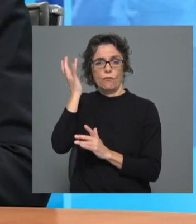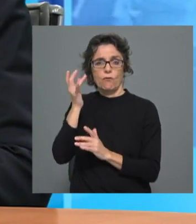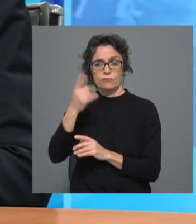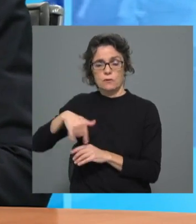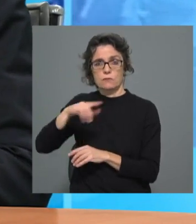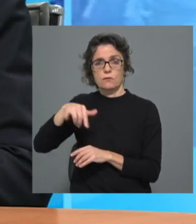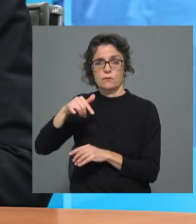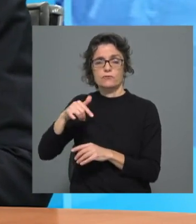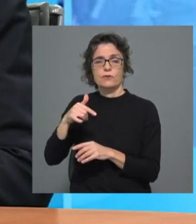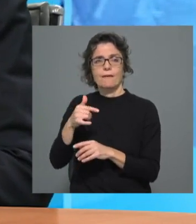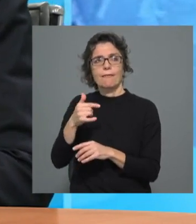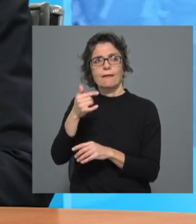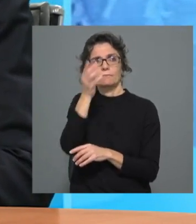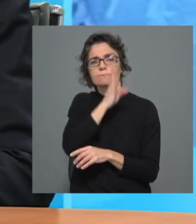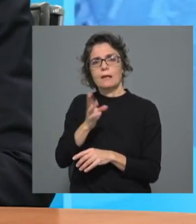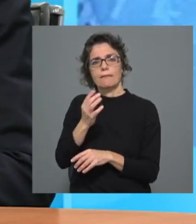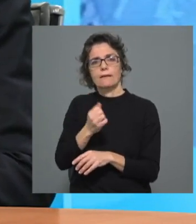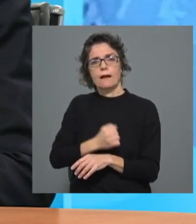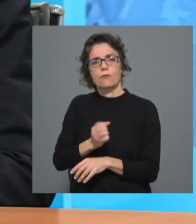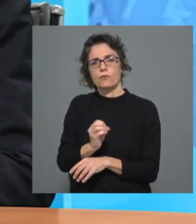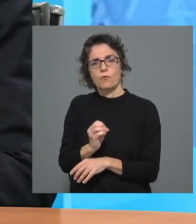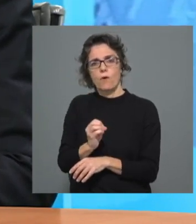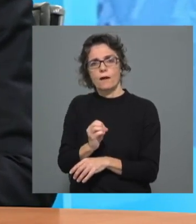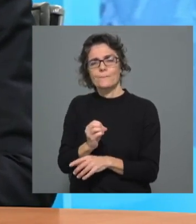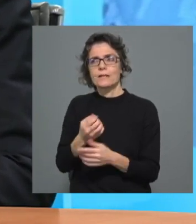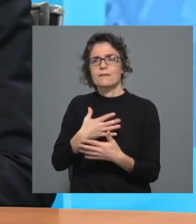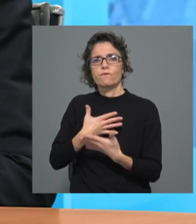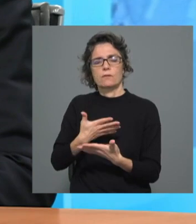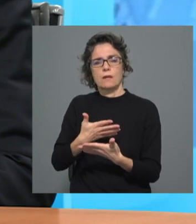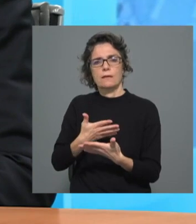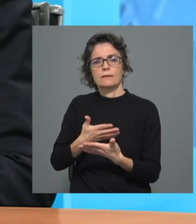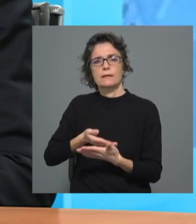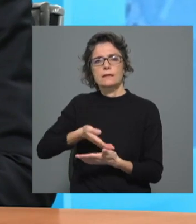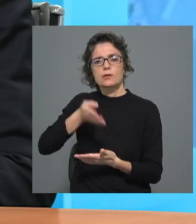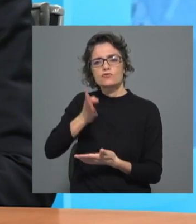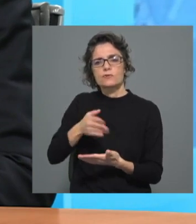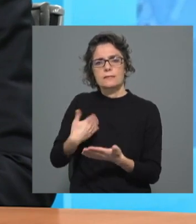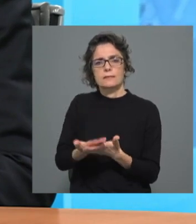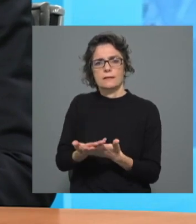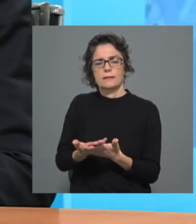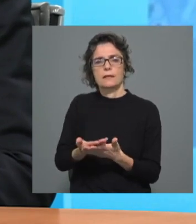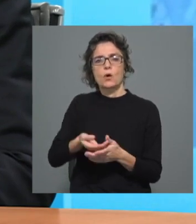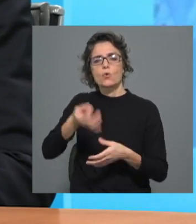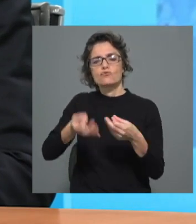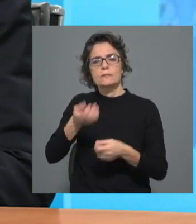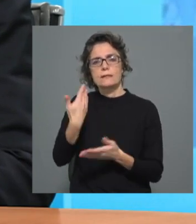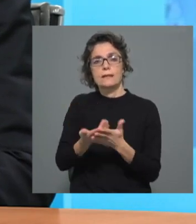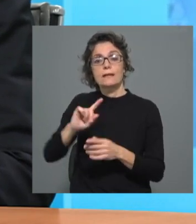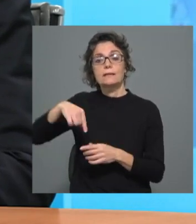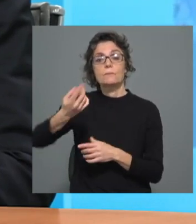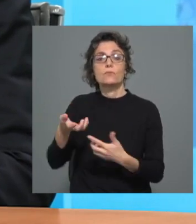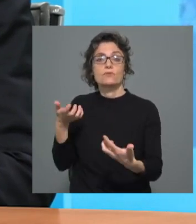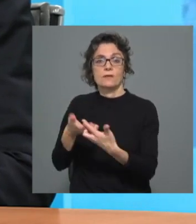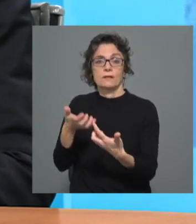católica, não temos, que é a justiça pós-bellum, portanto, depois da guerra.